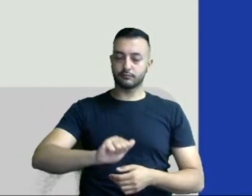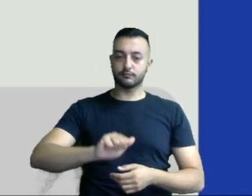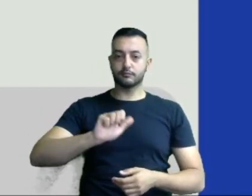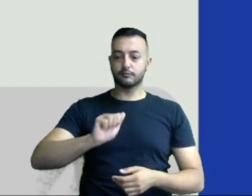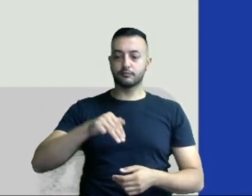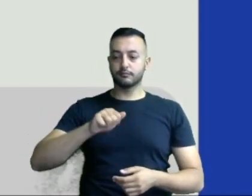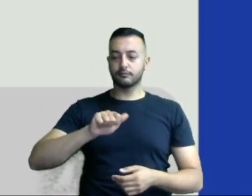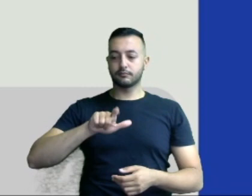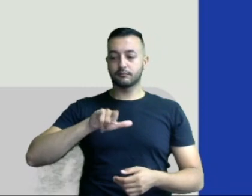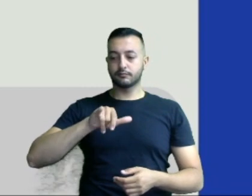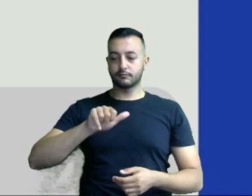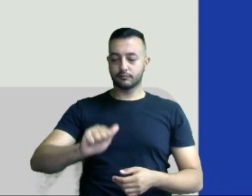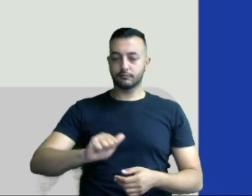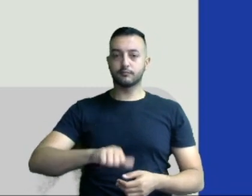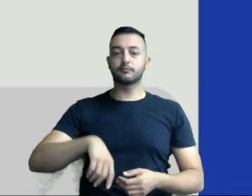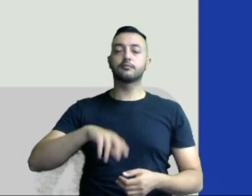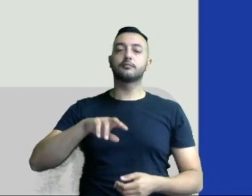sobre